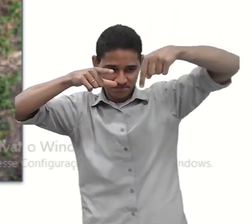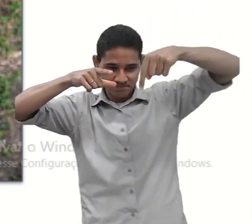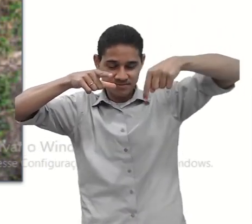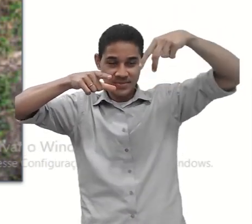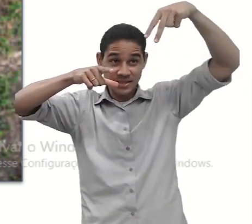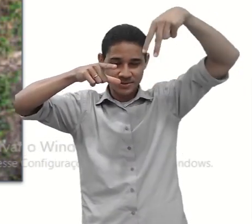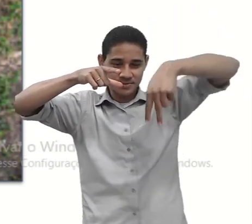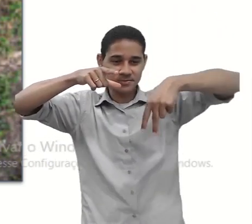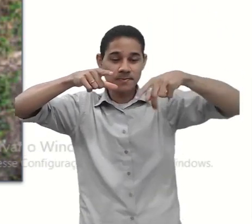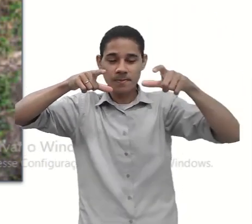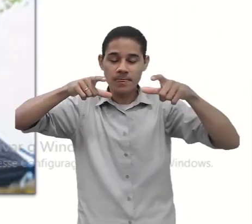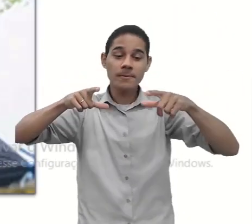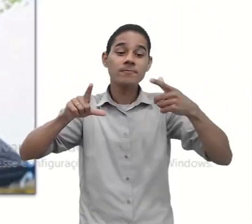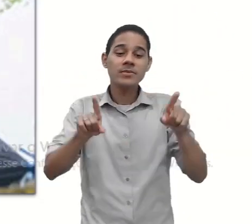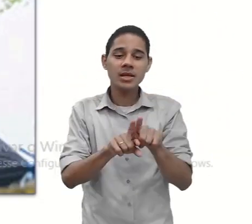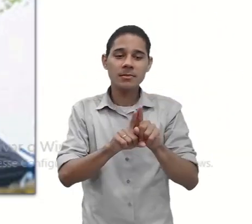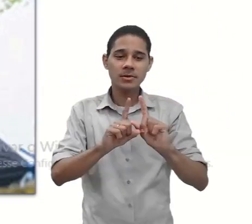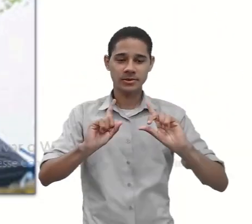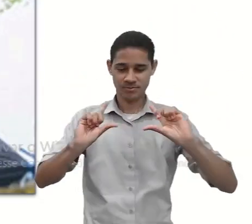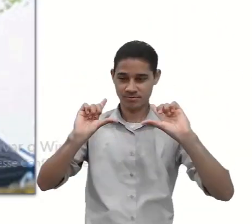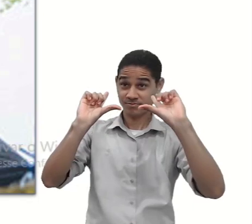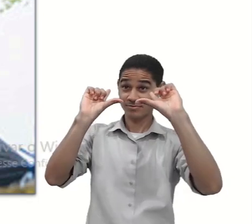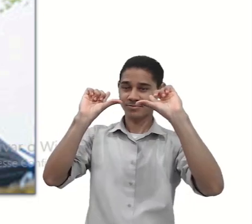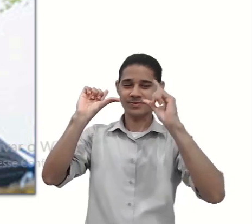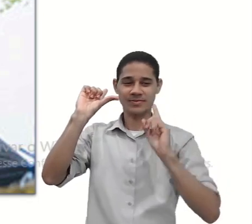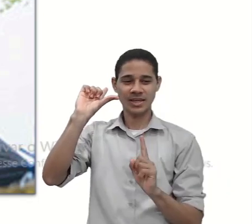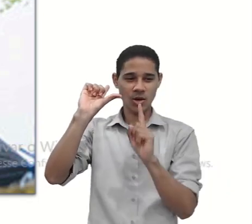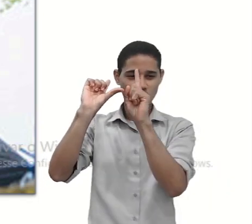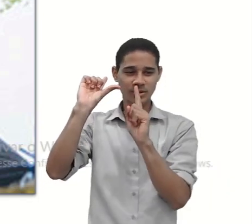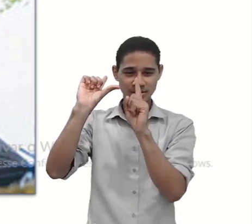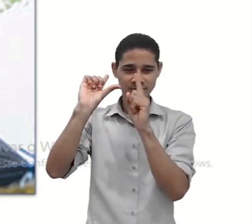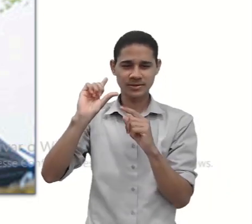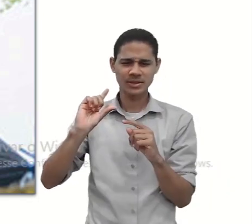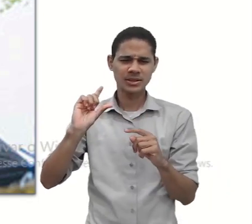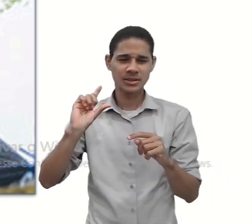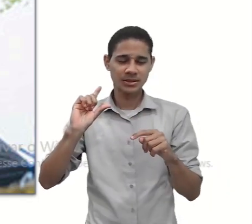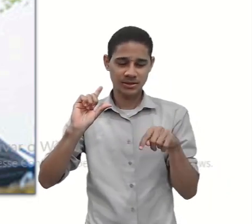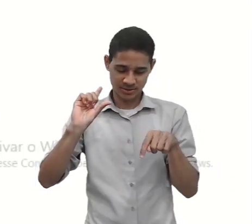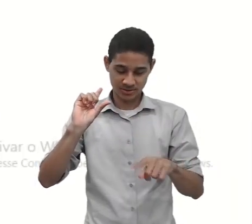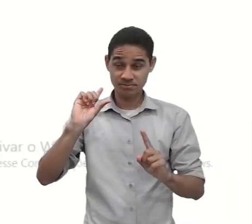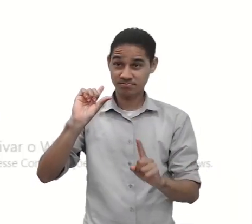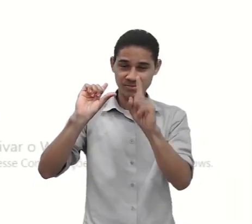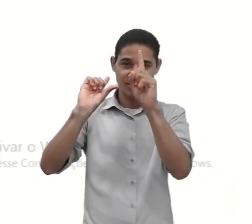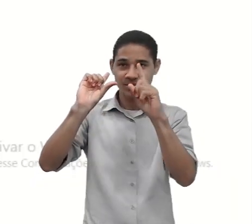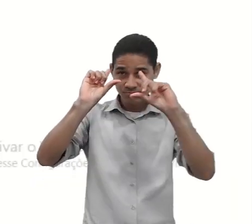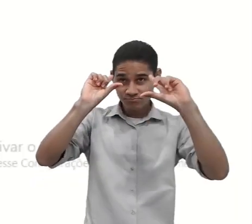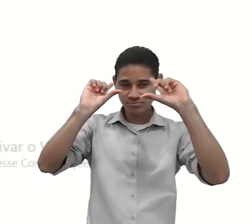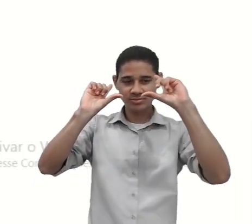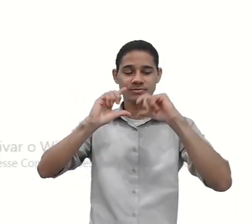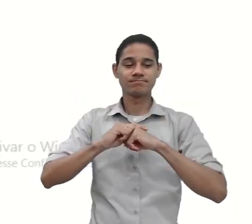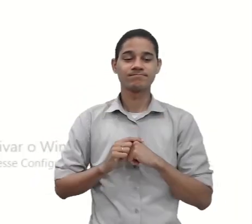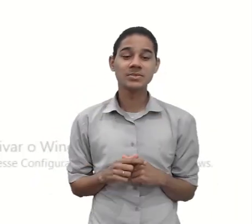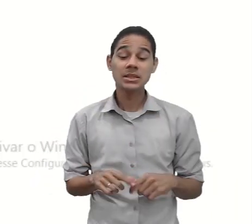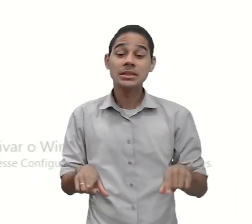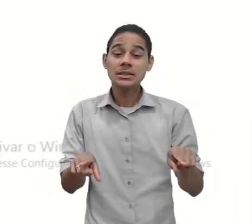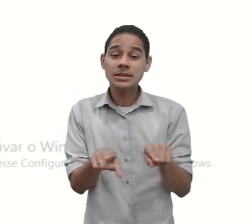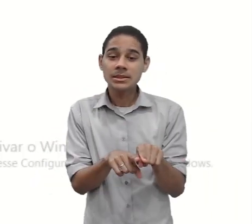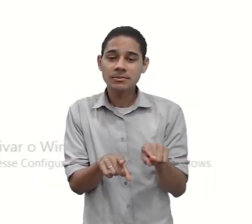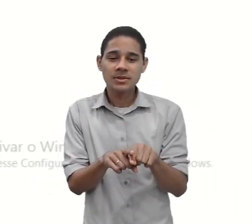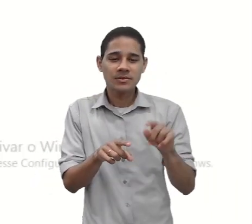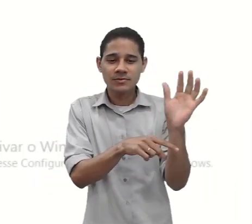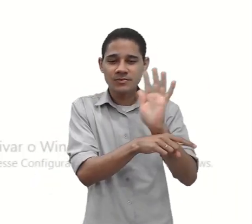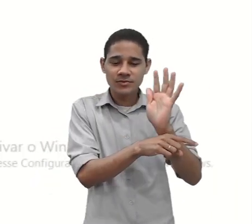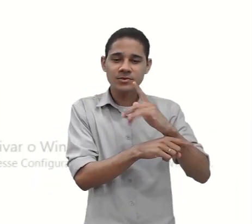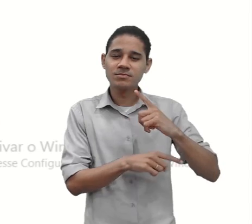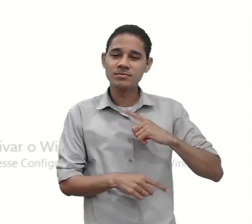de cima para baixo, e o contrazenital, que é justamente o contrário, olhando de baixo para cima. Já os planos